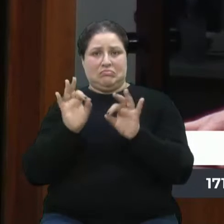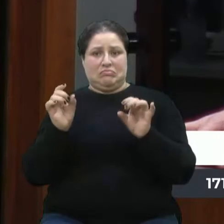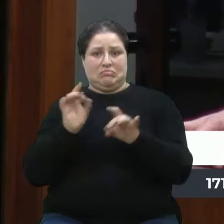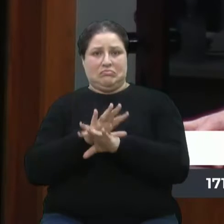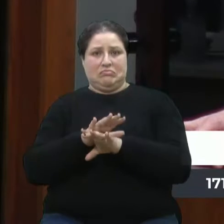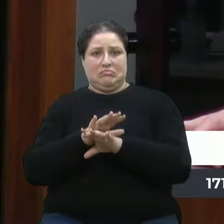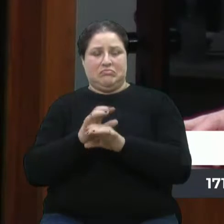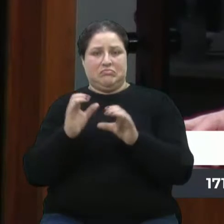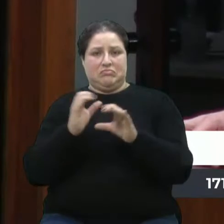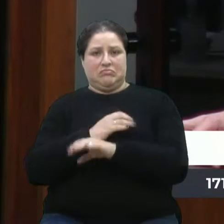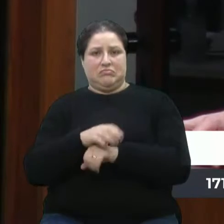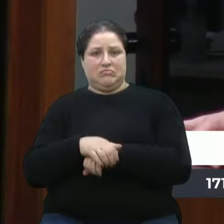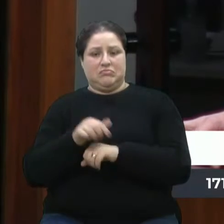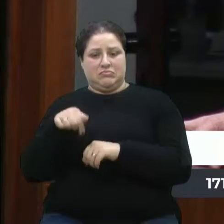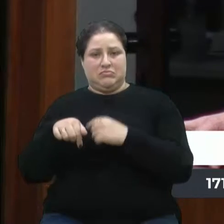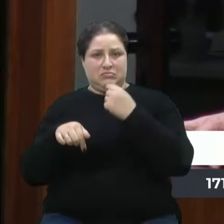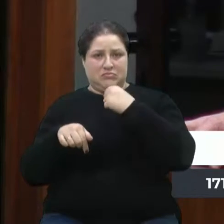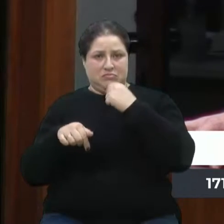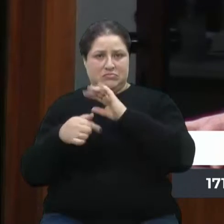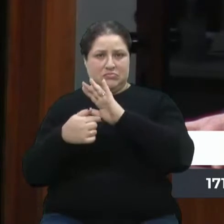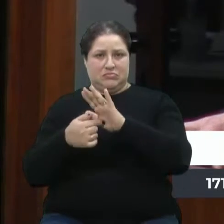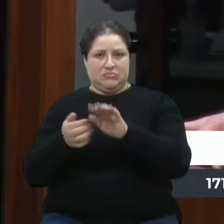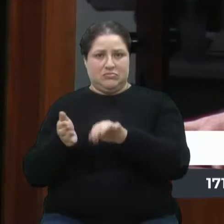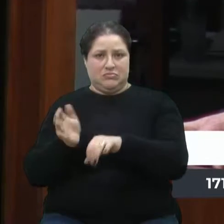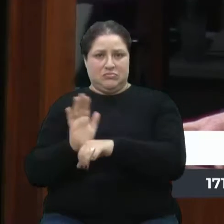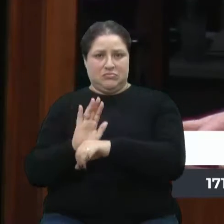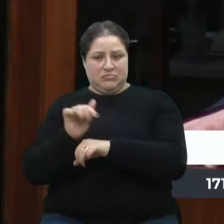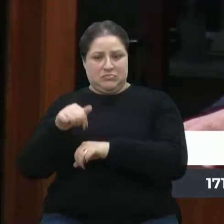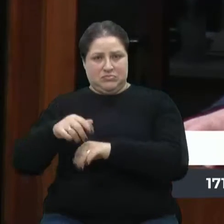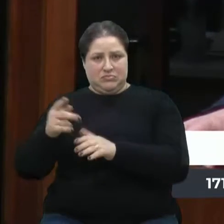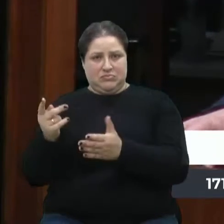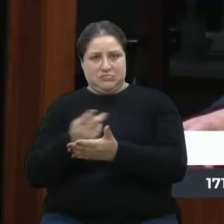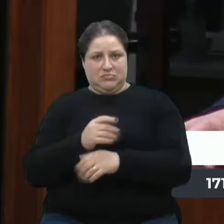no município de Caxias um caso que eu quero passar um vídeo.